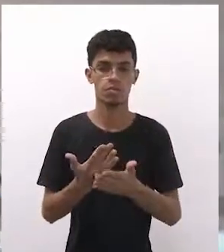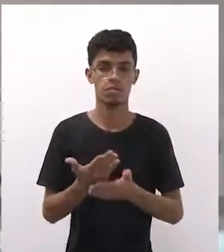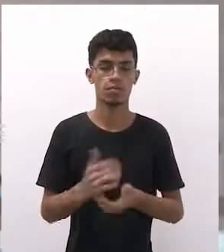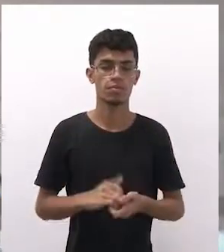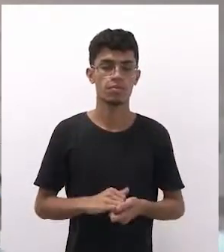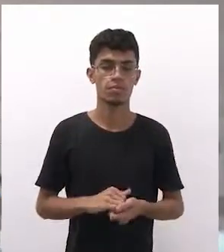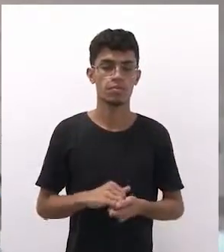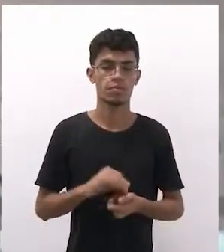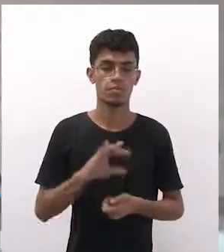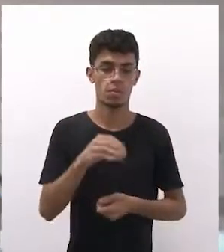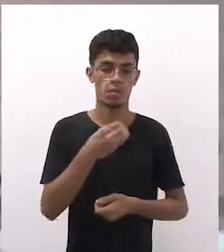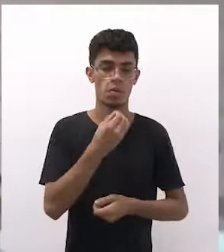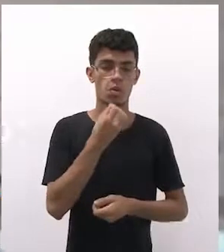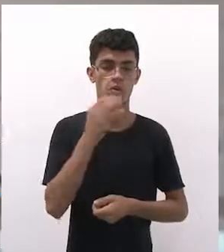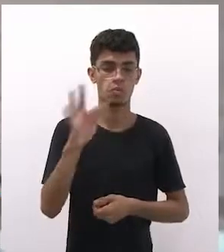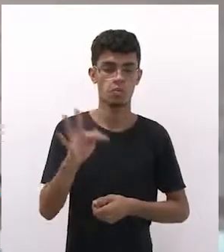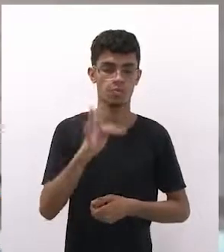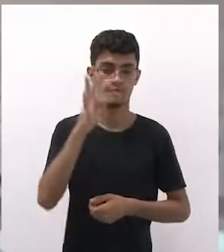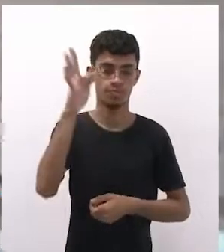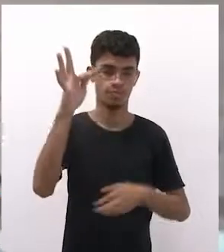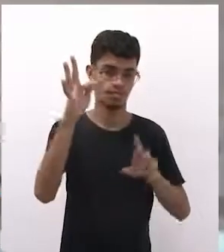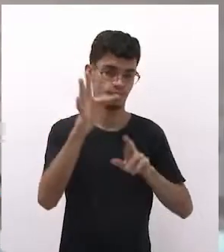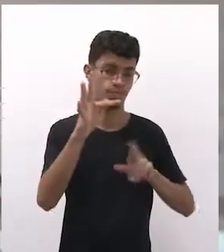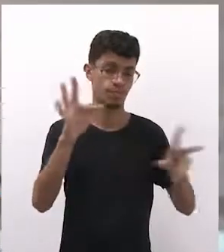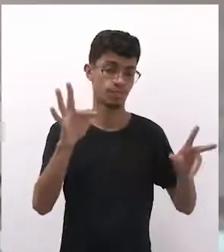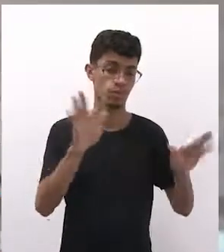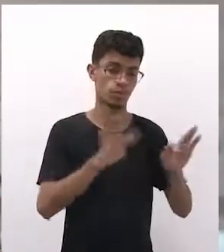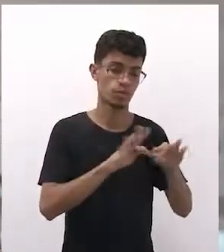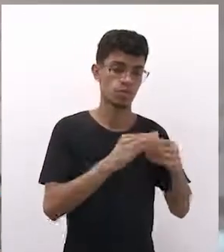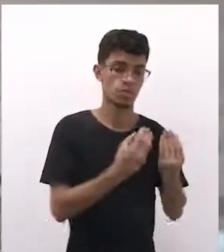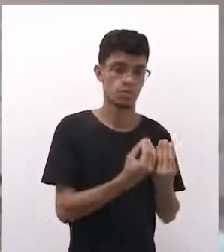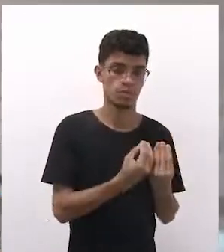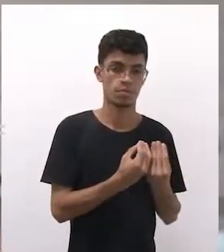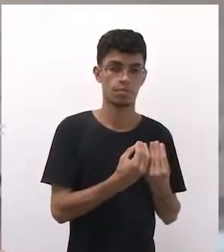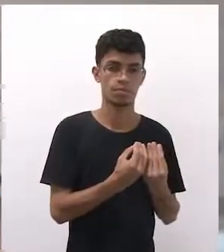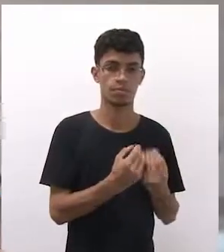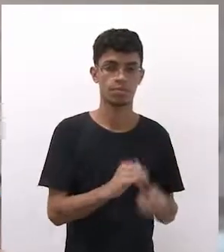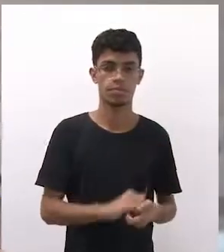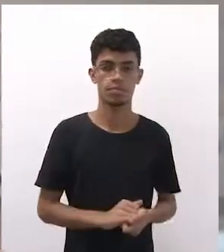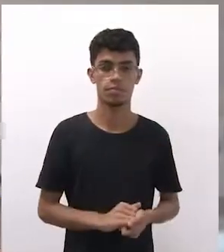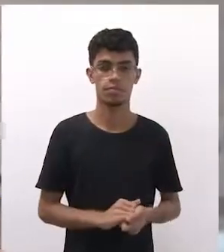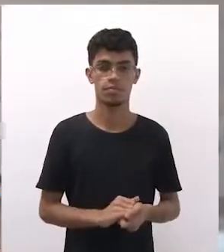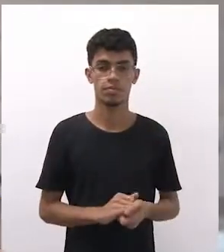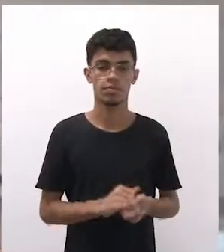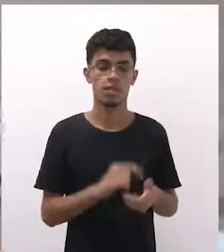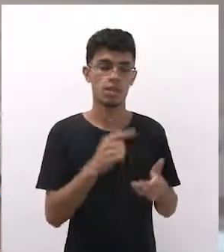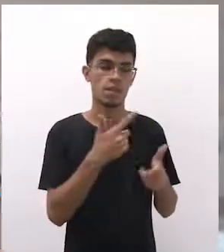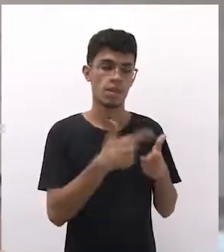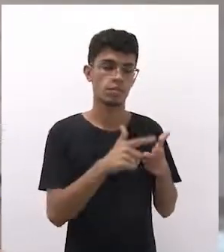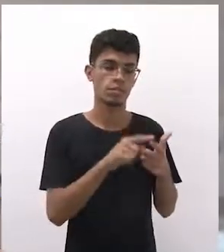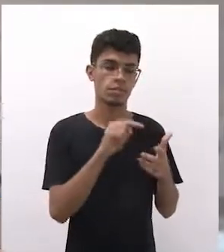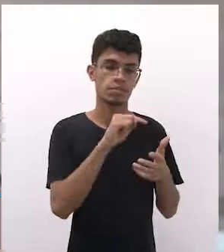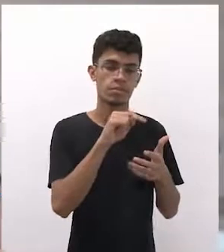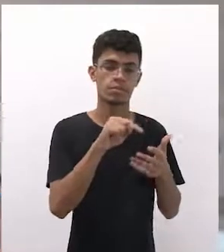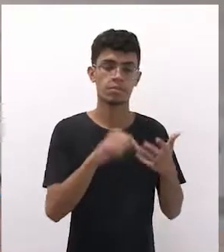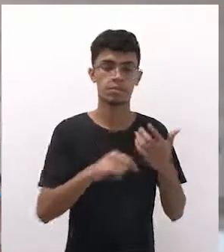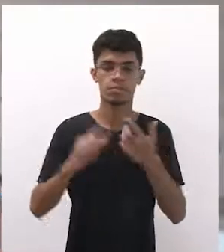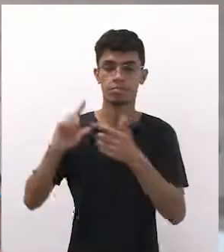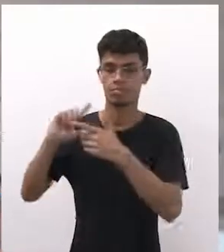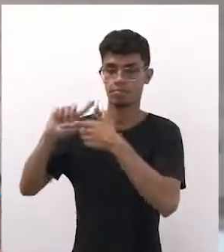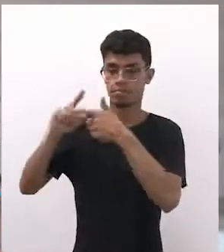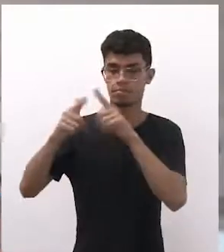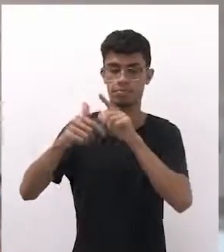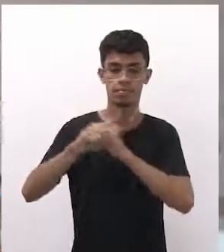de um futuro diferente do seu. Ou seja, é um problema de fato estrutural, né? É um problema que a